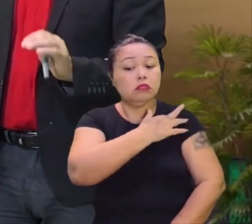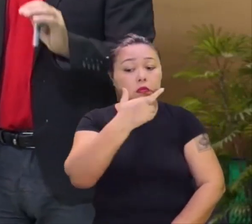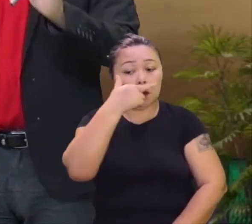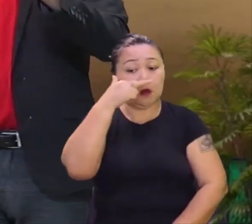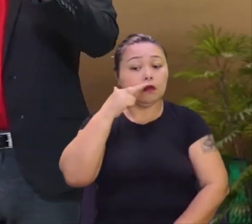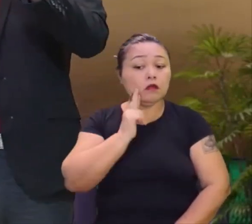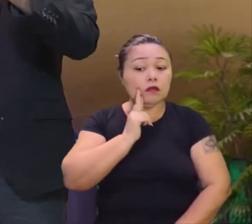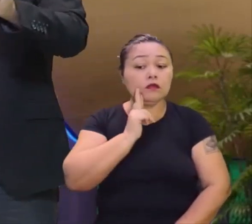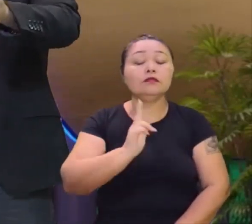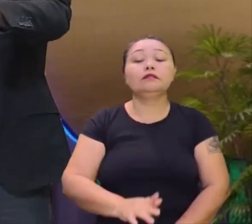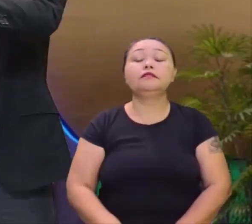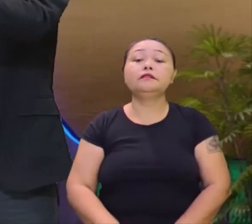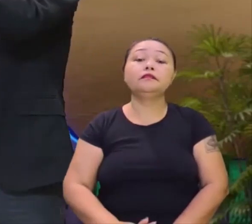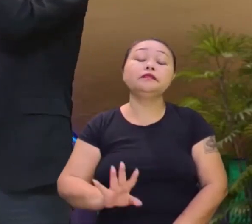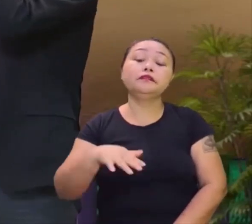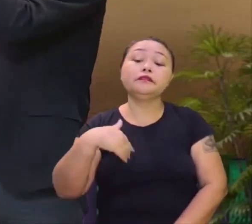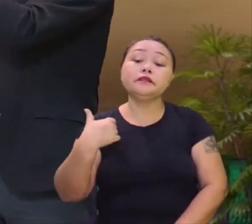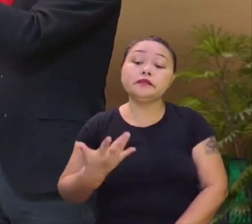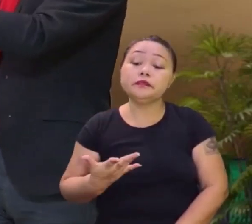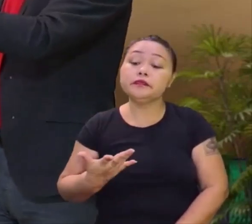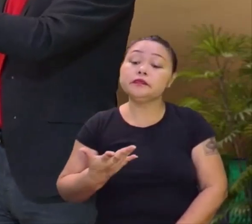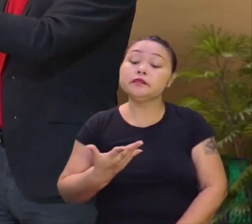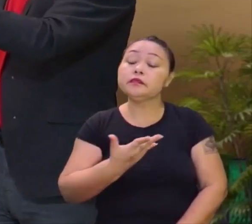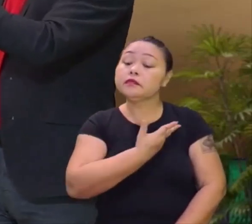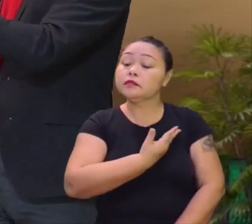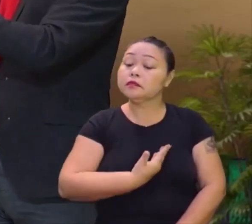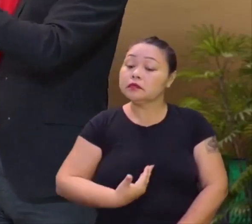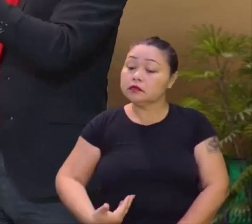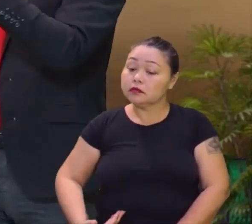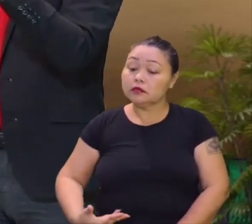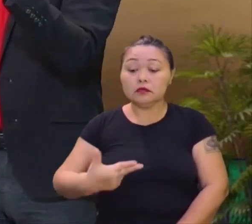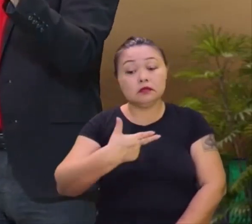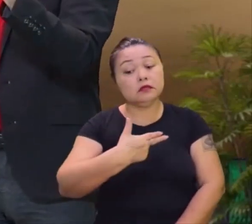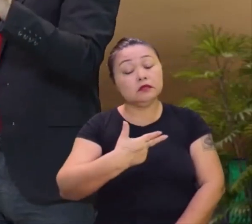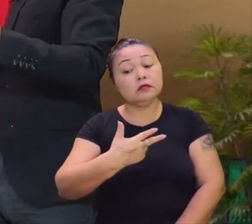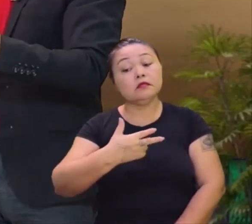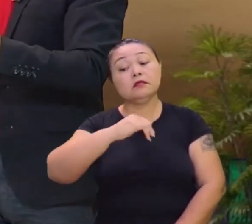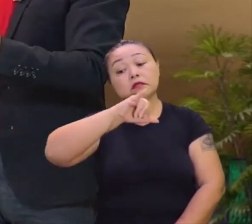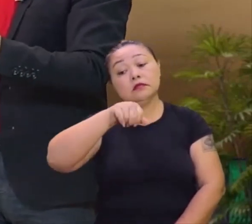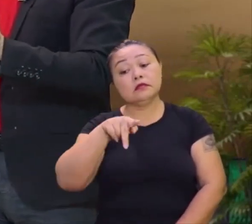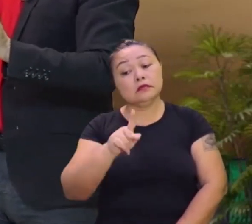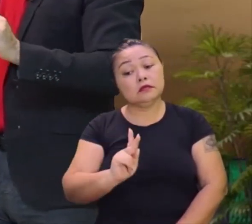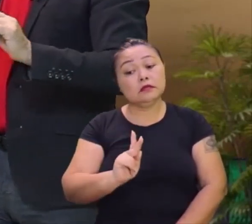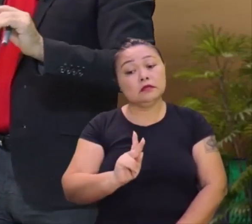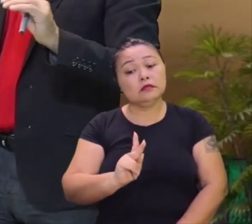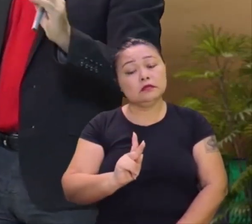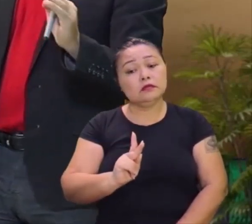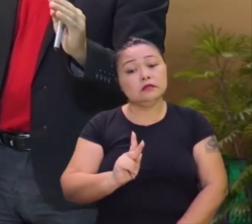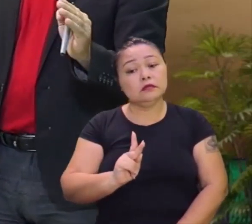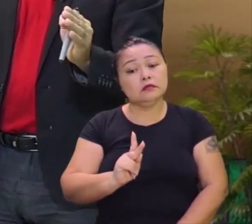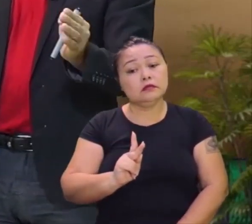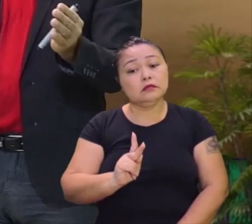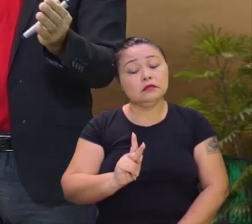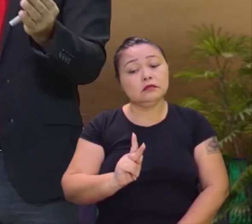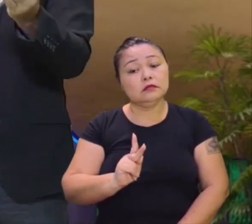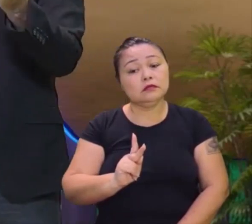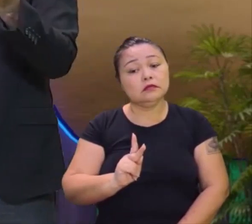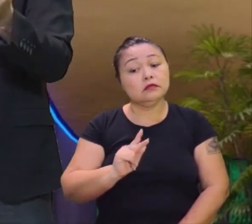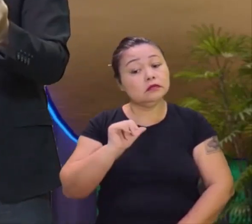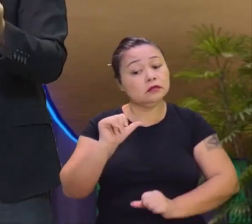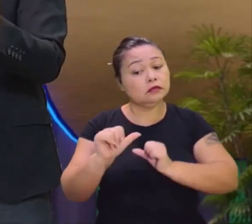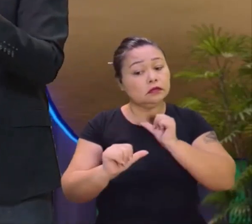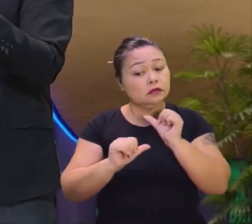isso? Então, no governo de Juscelino Kubitschek, há